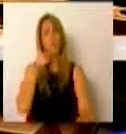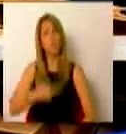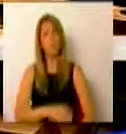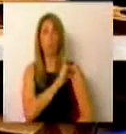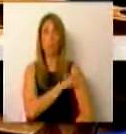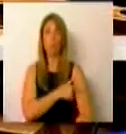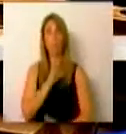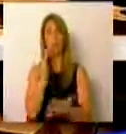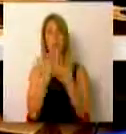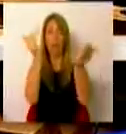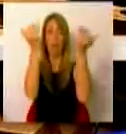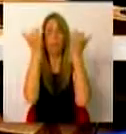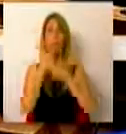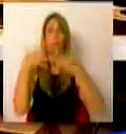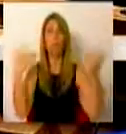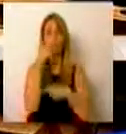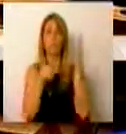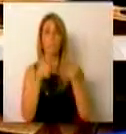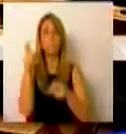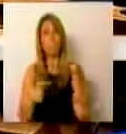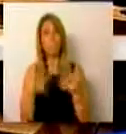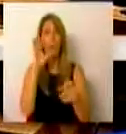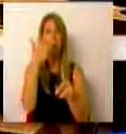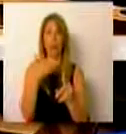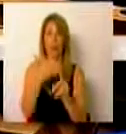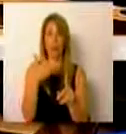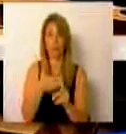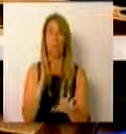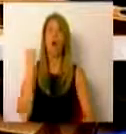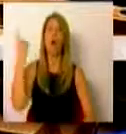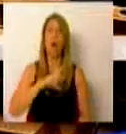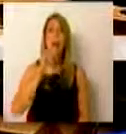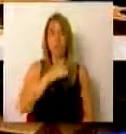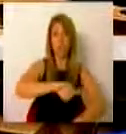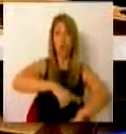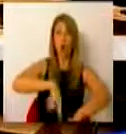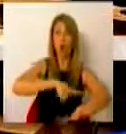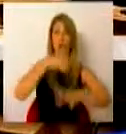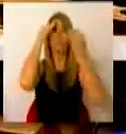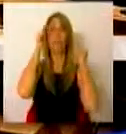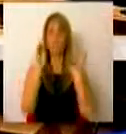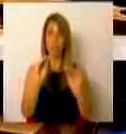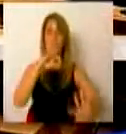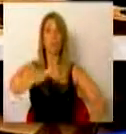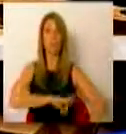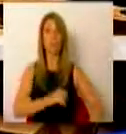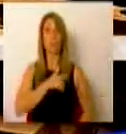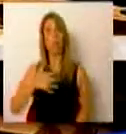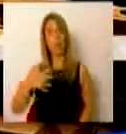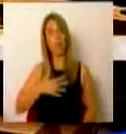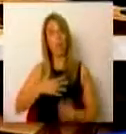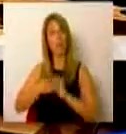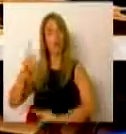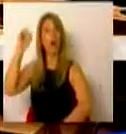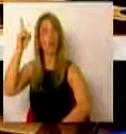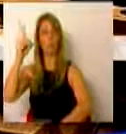de informação aos clientes. É estabelecida a obrigatoriedade de frequência de 15 horas de formação profissional por entidade reconhecida pela autoridade.